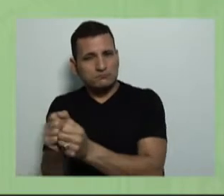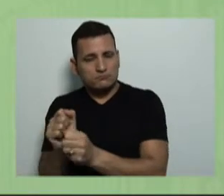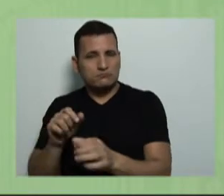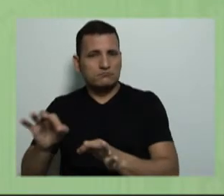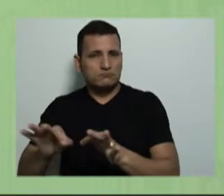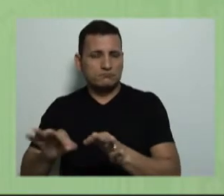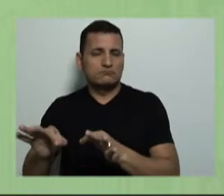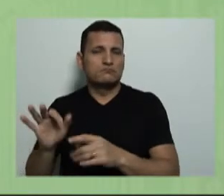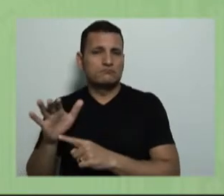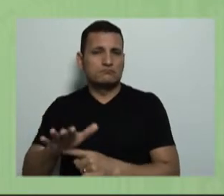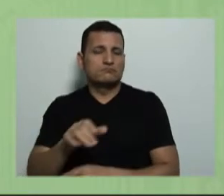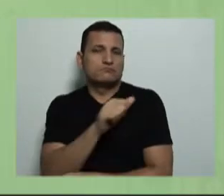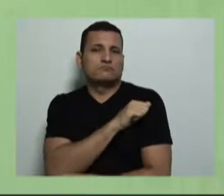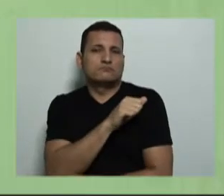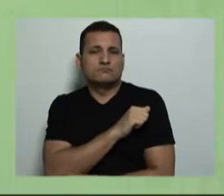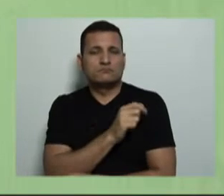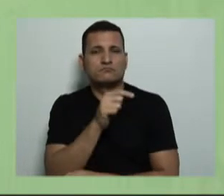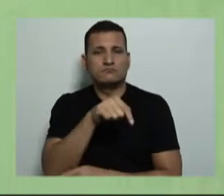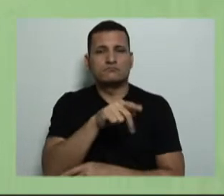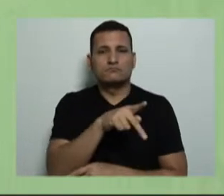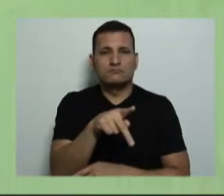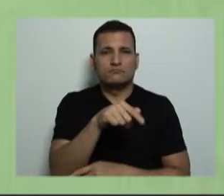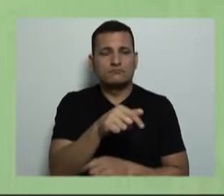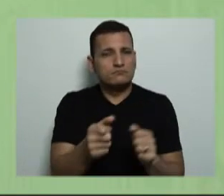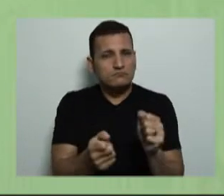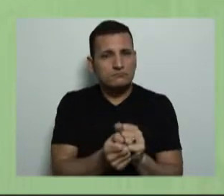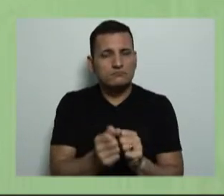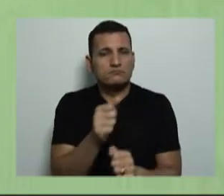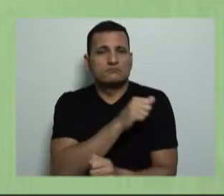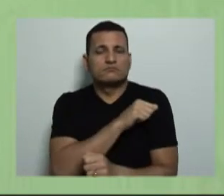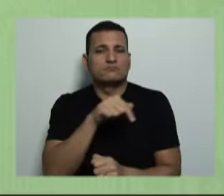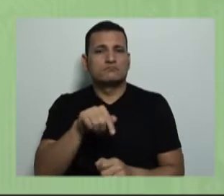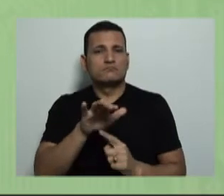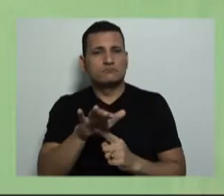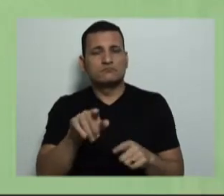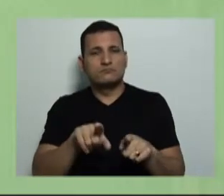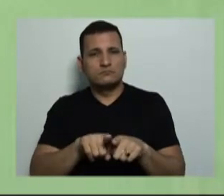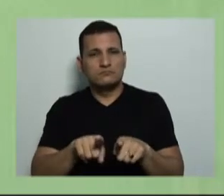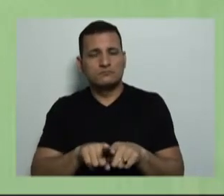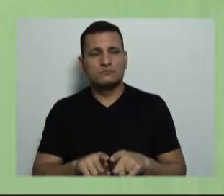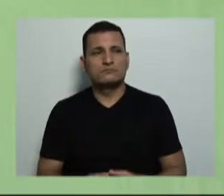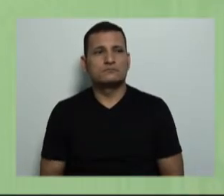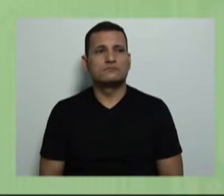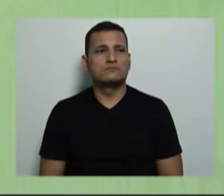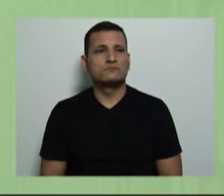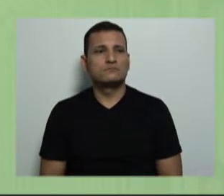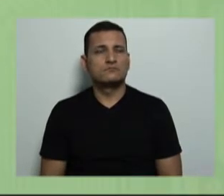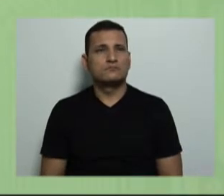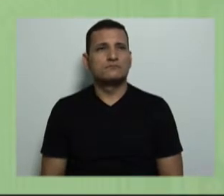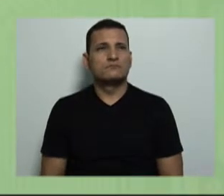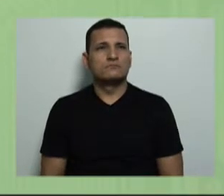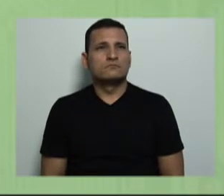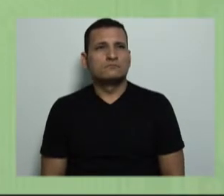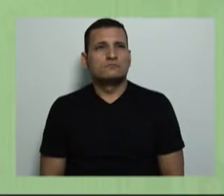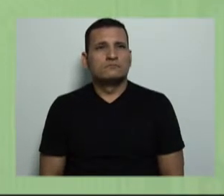plano, juntamente com o professor orientador e o estudante estagiário. Inciso 5.